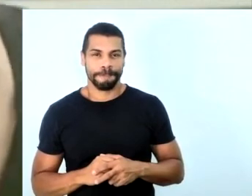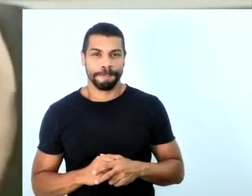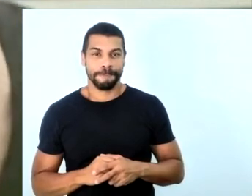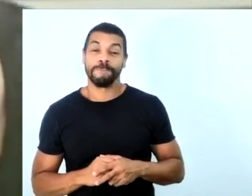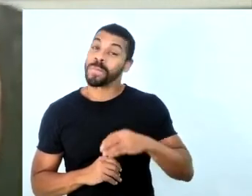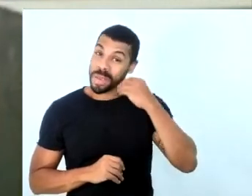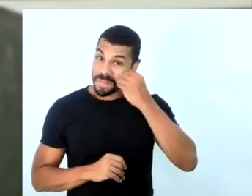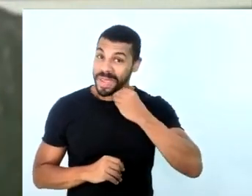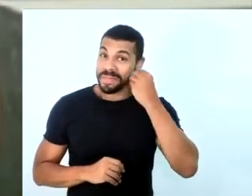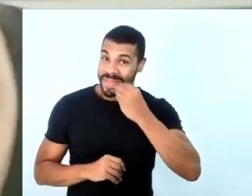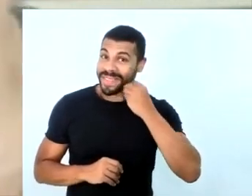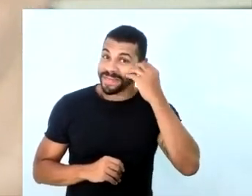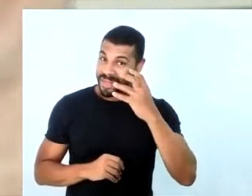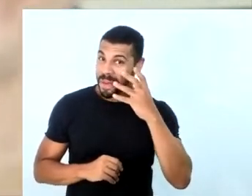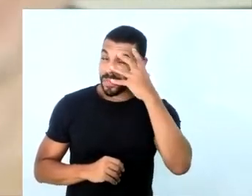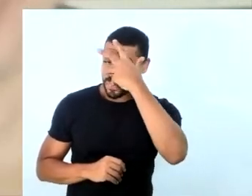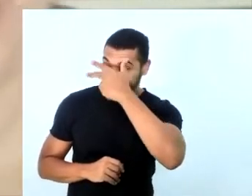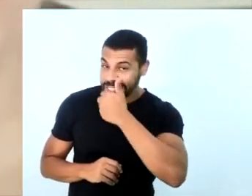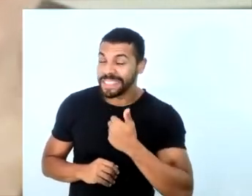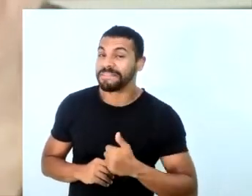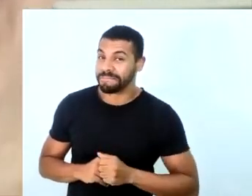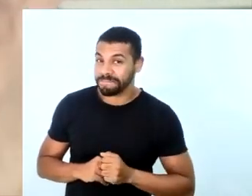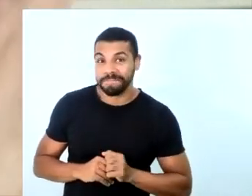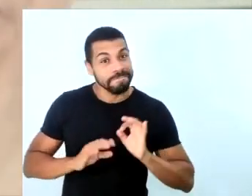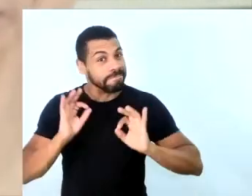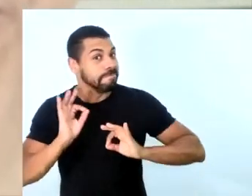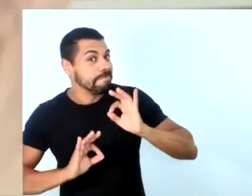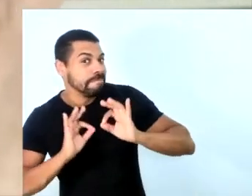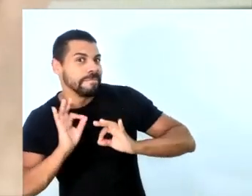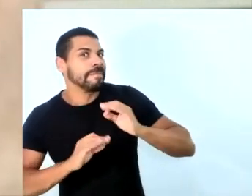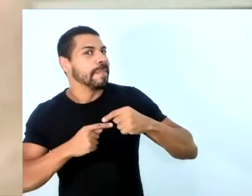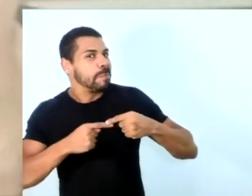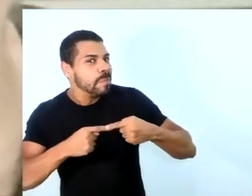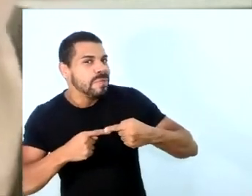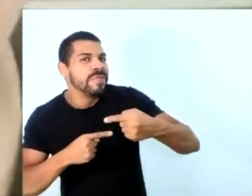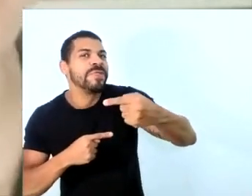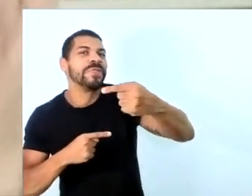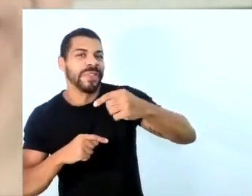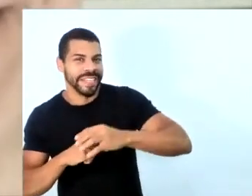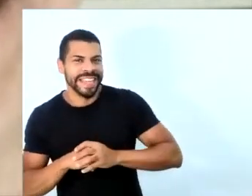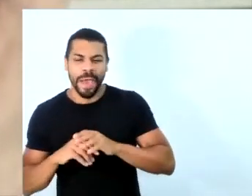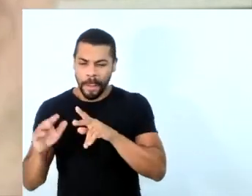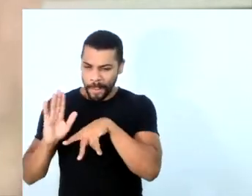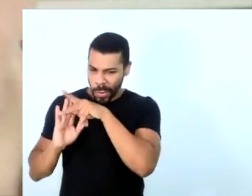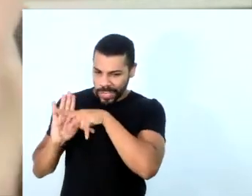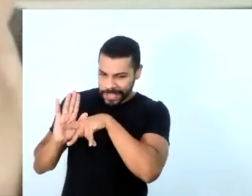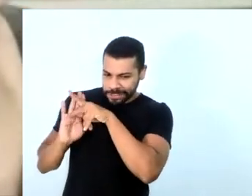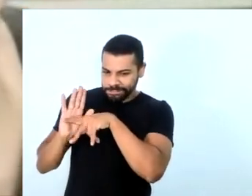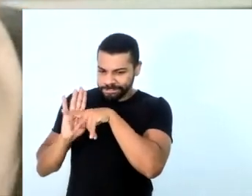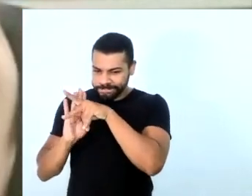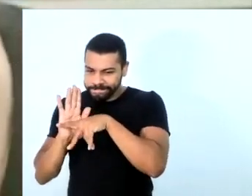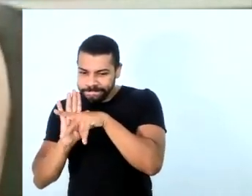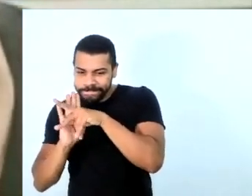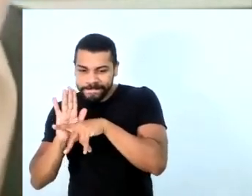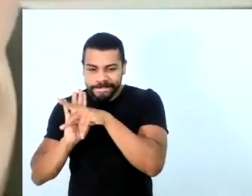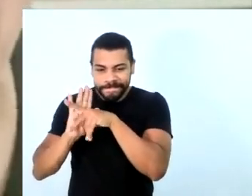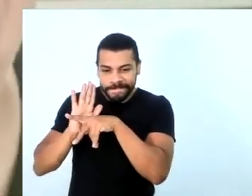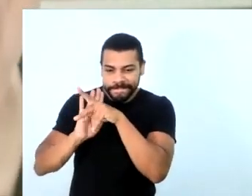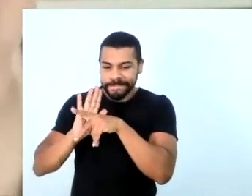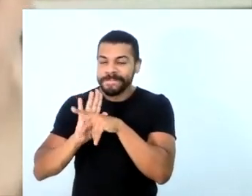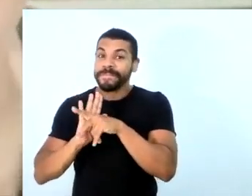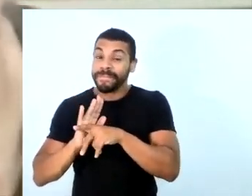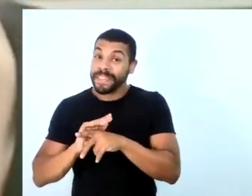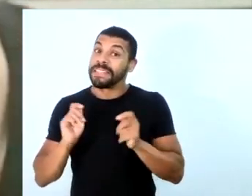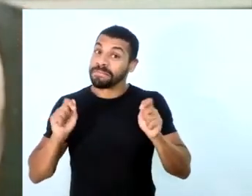Muito bonita, é uma experiência bem bonita. Então teremos provavelmente cada vez mais projetos gestados